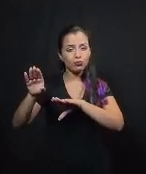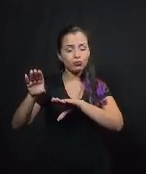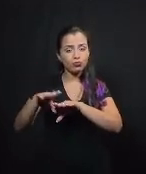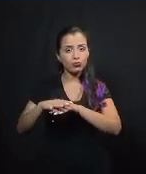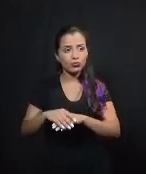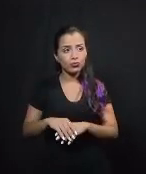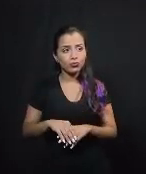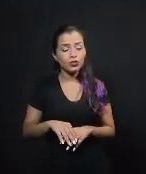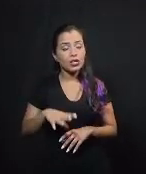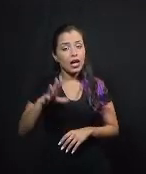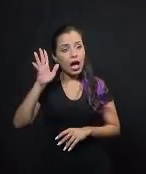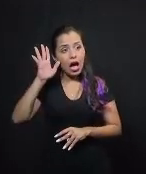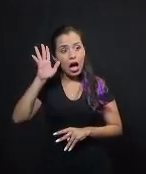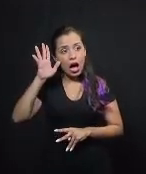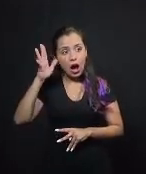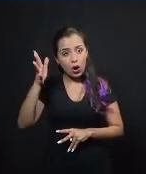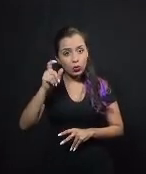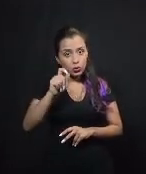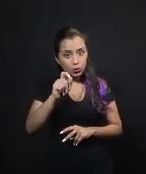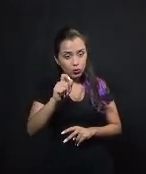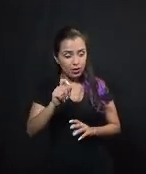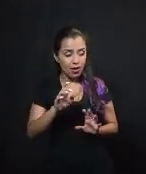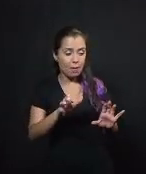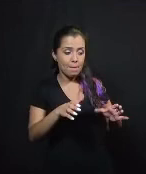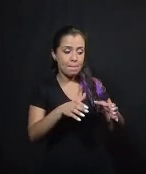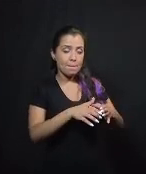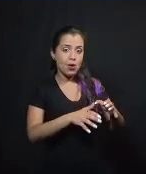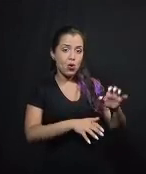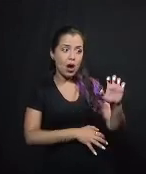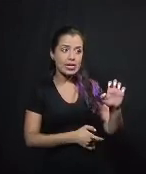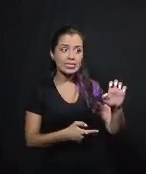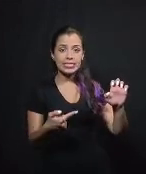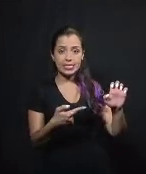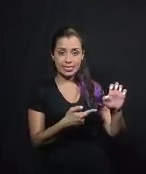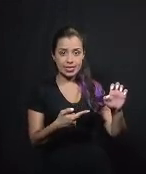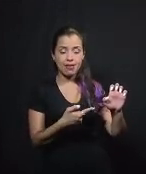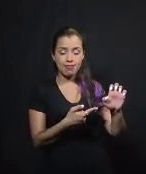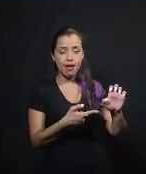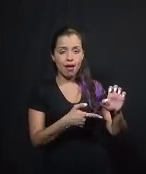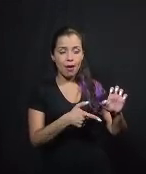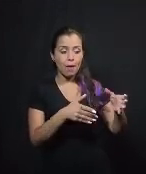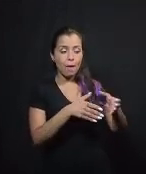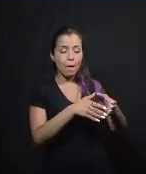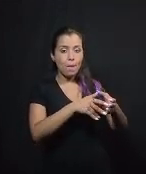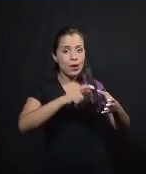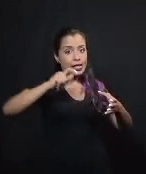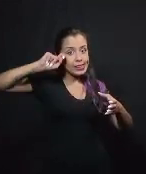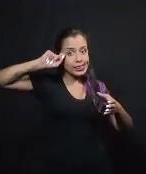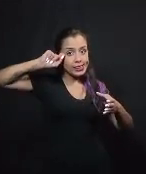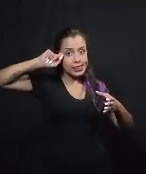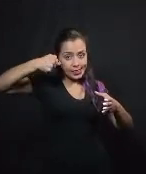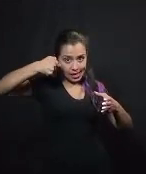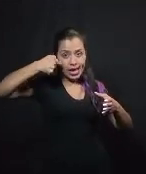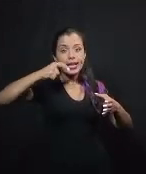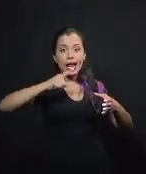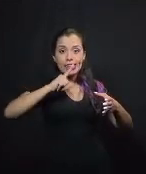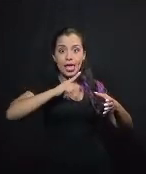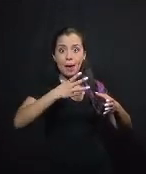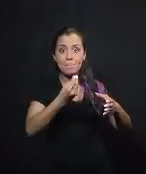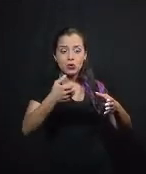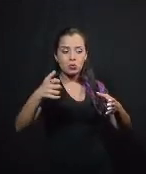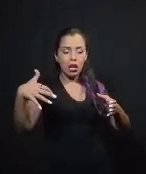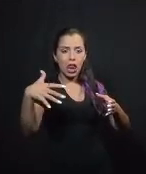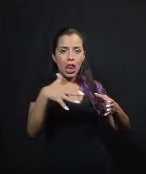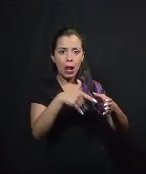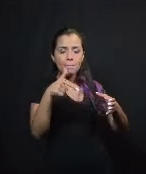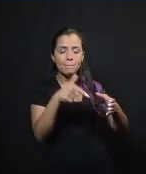o surgimento de vozes da esquerda, da população negra, que com muita propriedade discute as